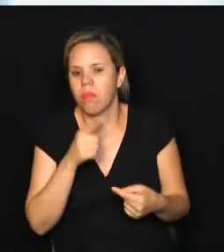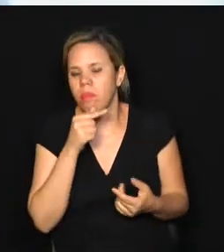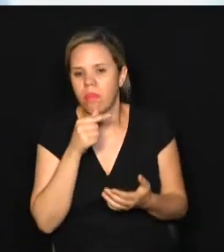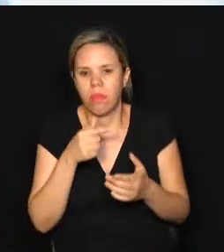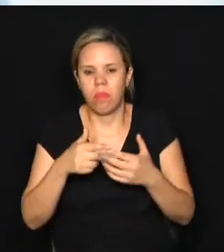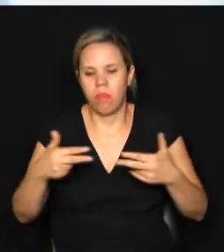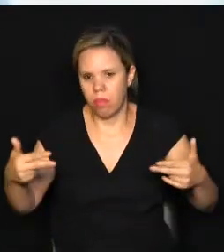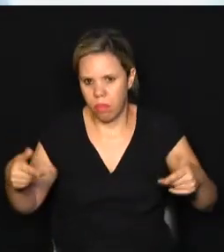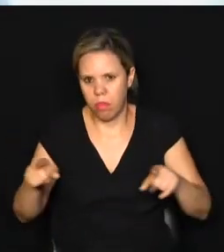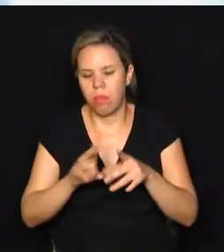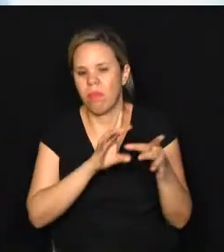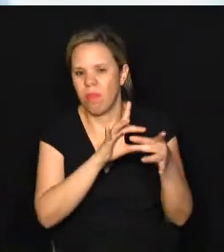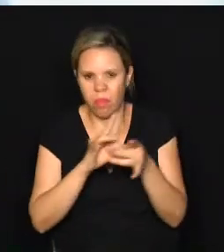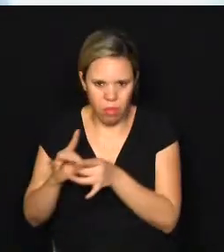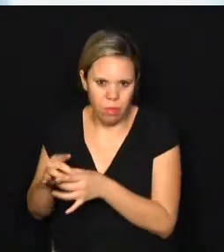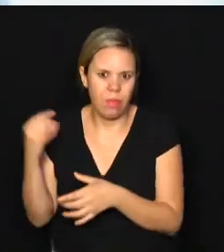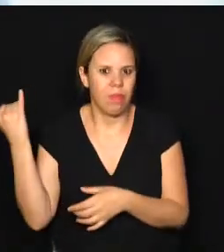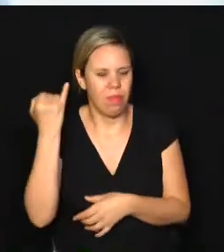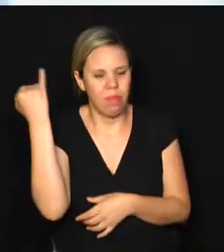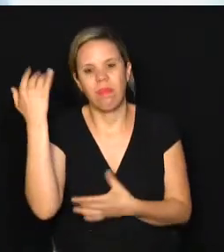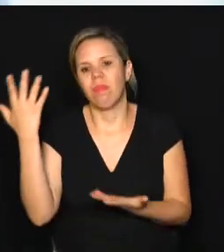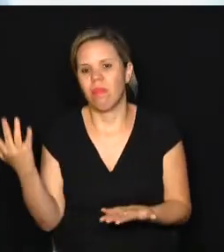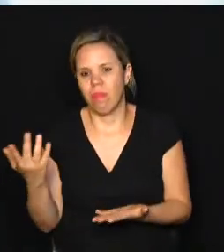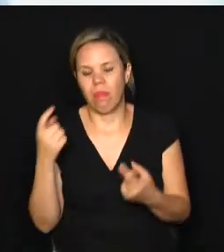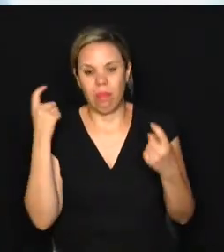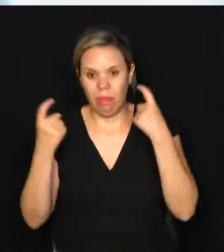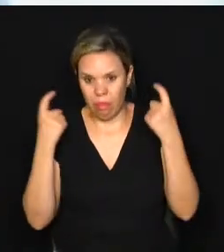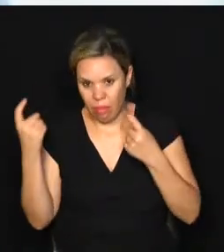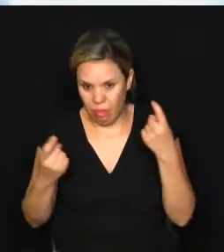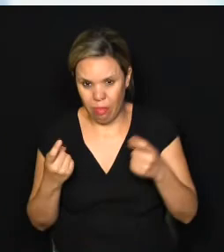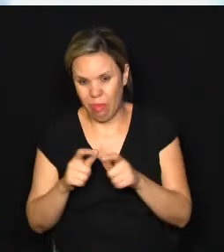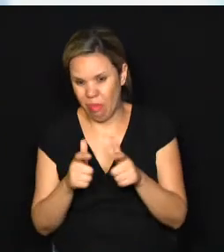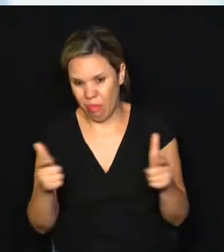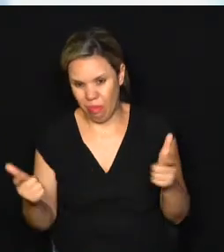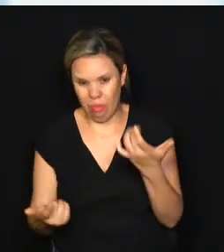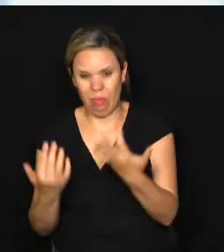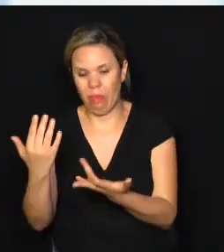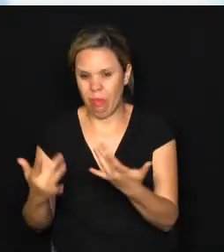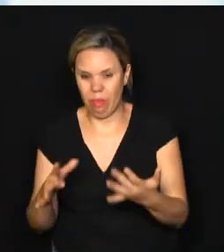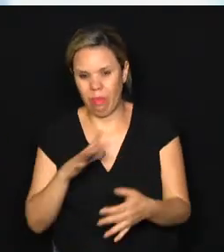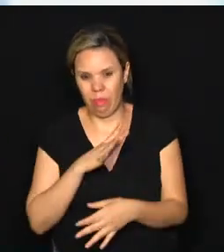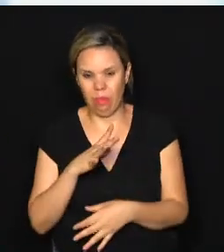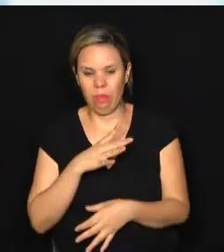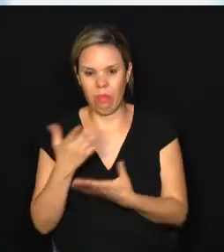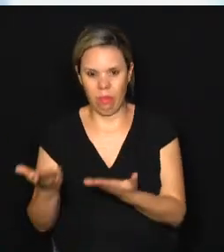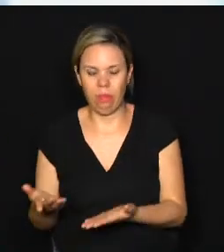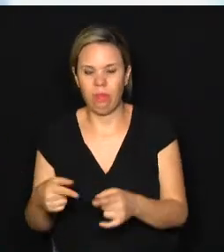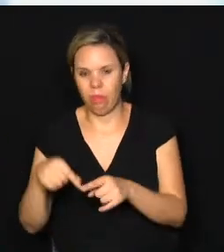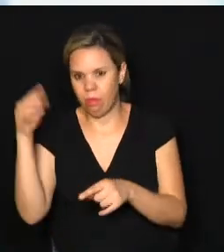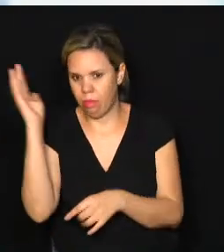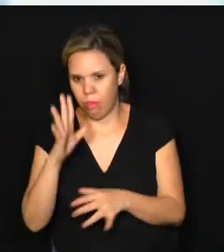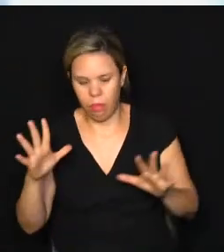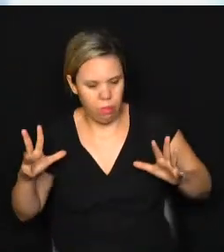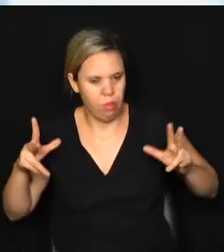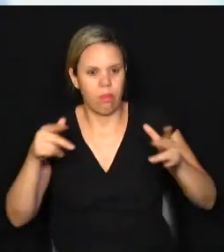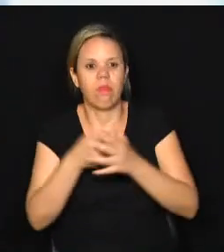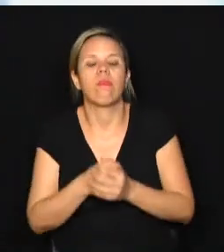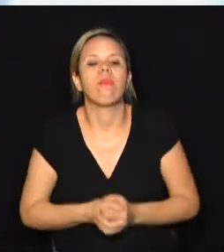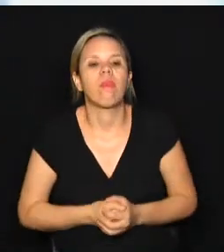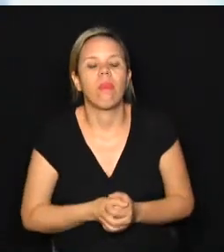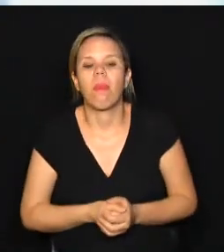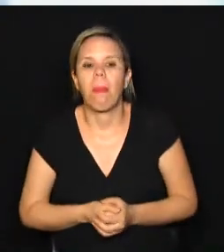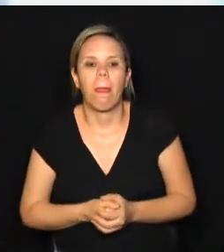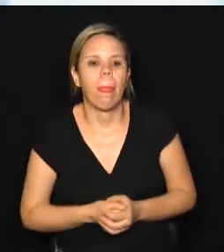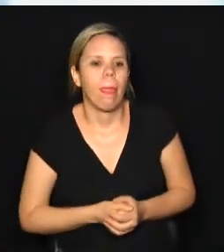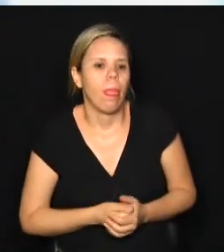contexto extremamente grave e preocupante, né? Que é o avanço dessas queimadas, não só aqui na nossa região, mas no Brasil inteiro. E aí,